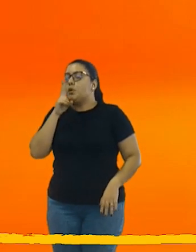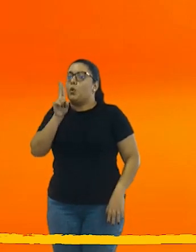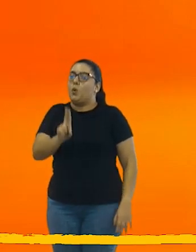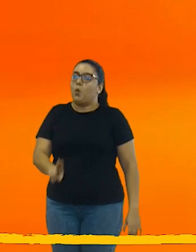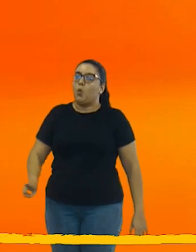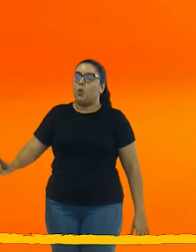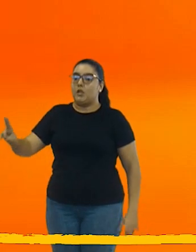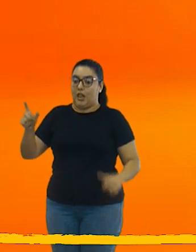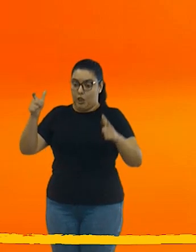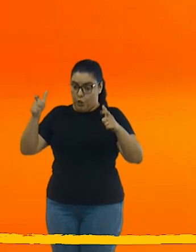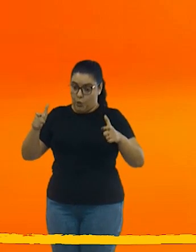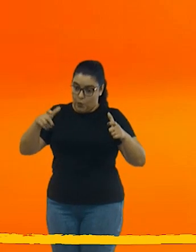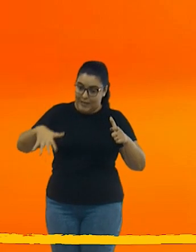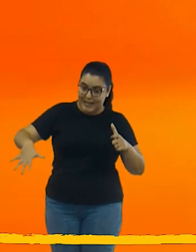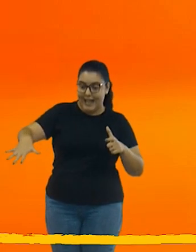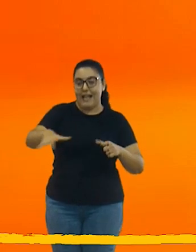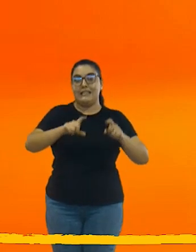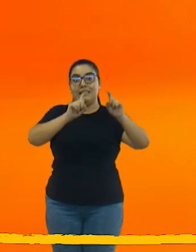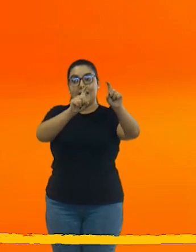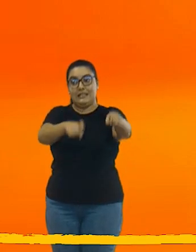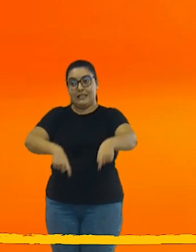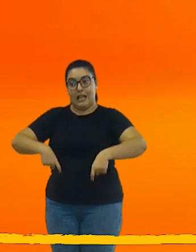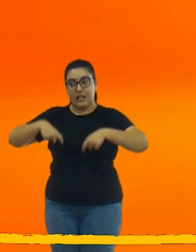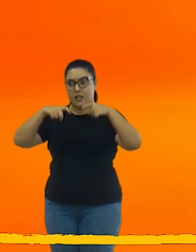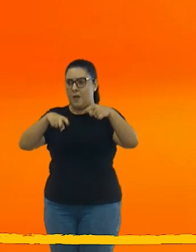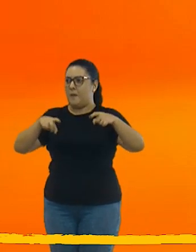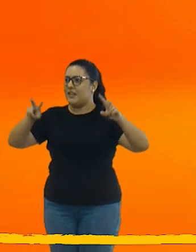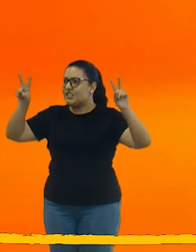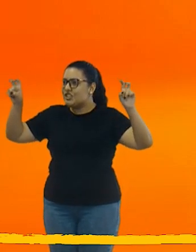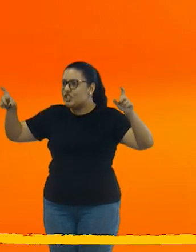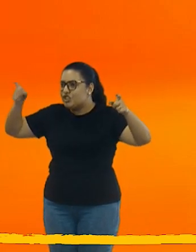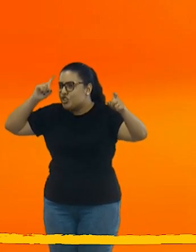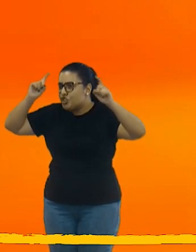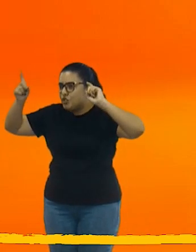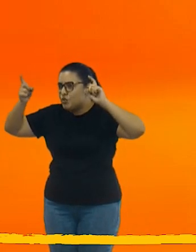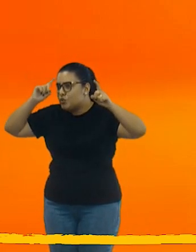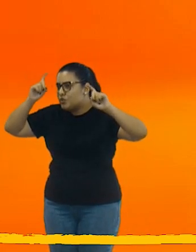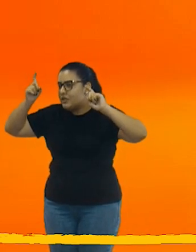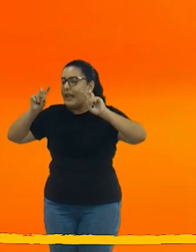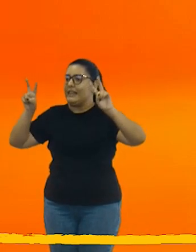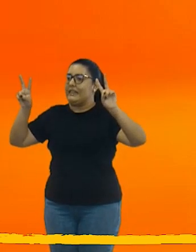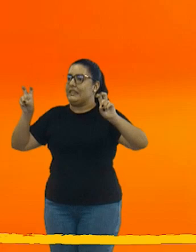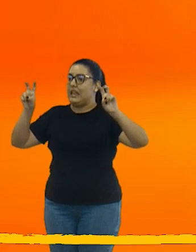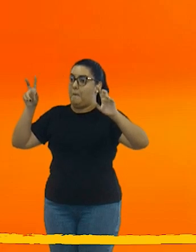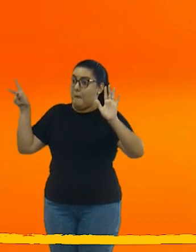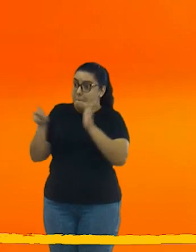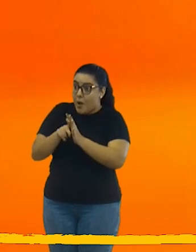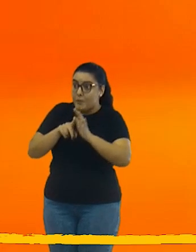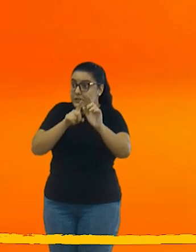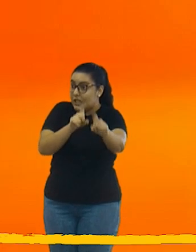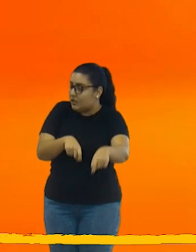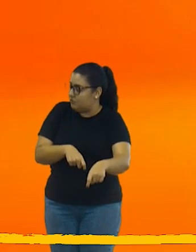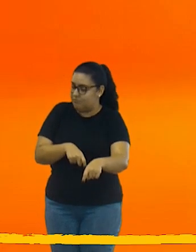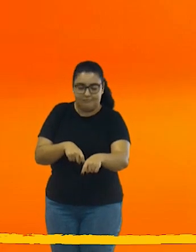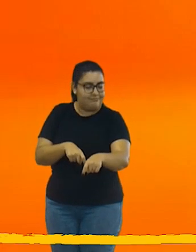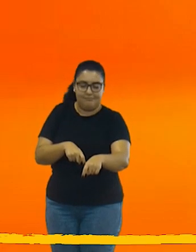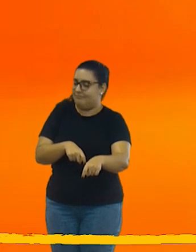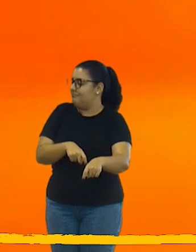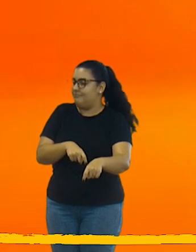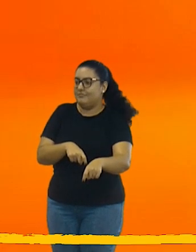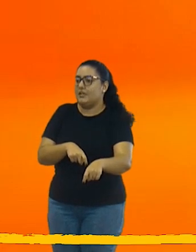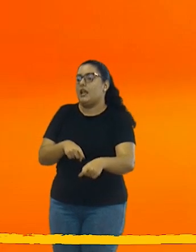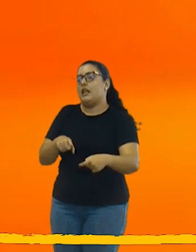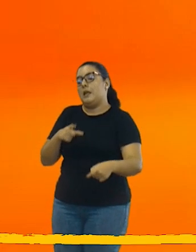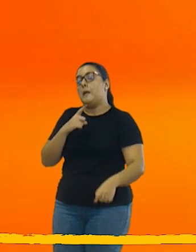o espaço do sertão, mas não para discutir especificamente temas do sertão. Em Grande